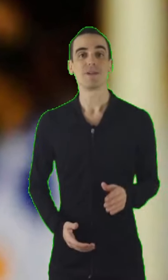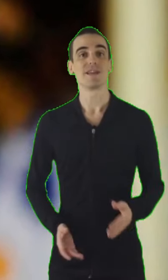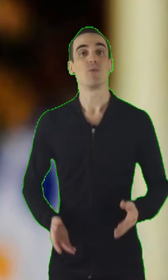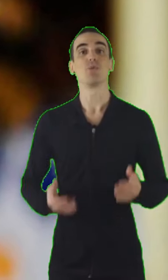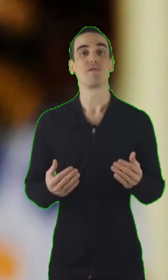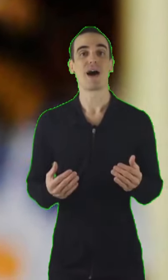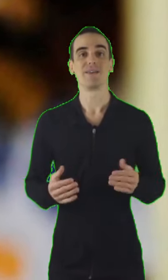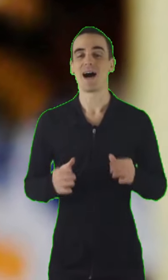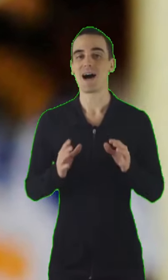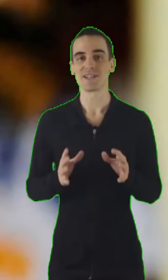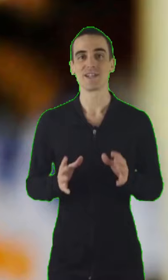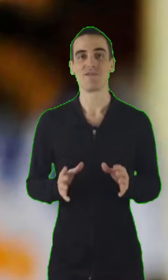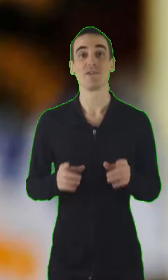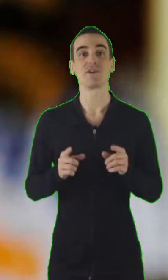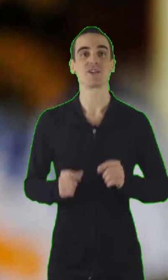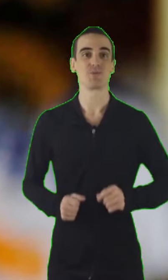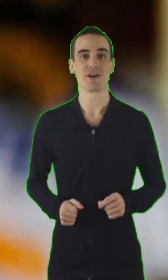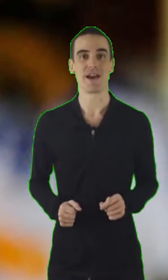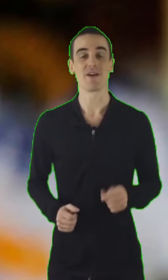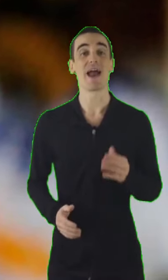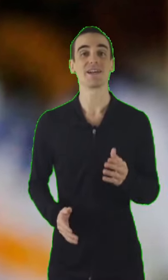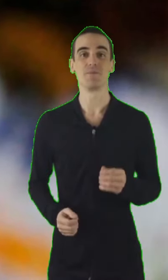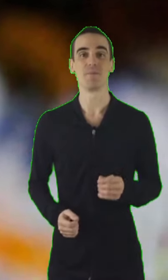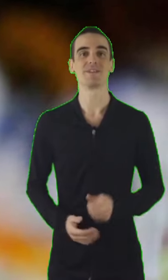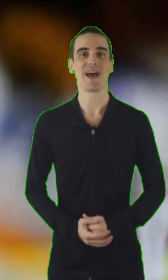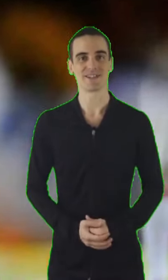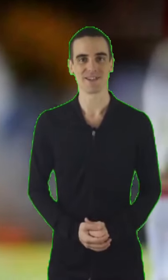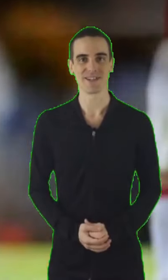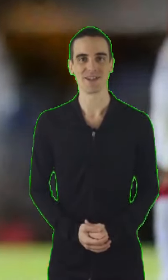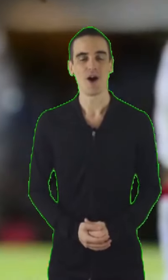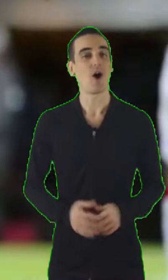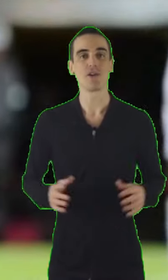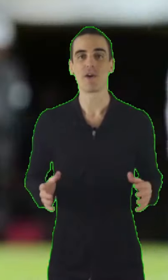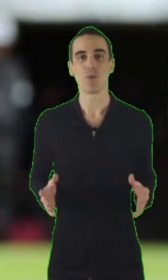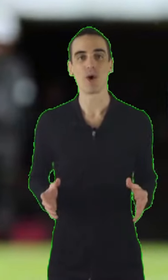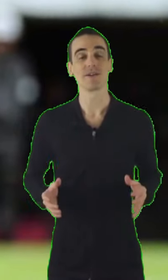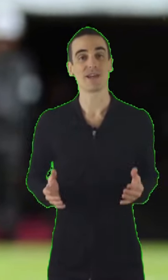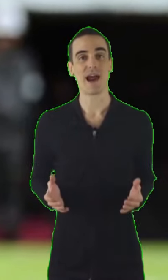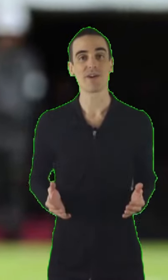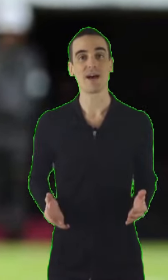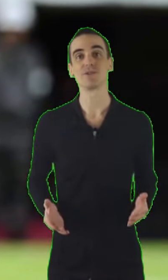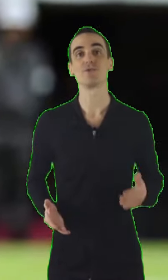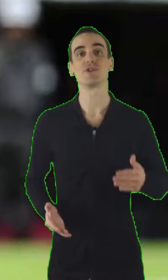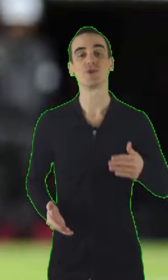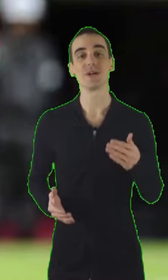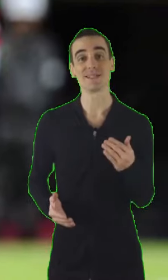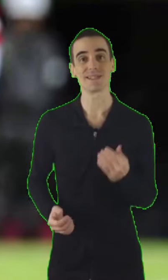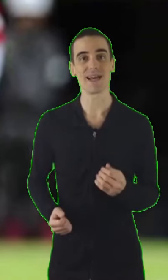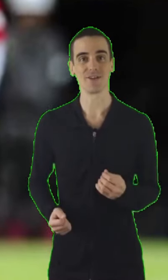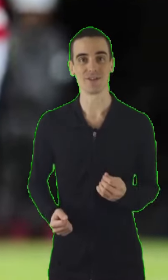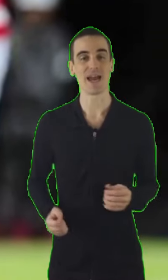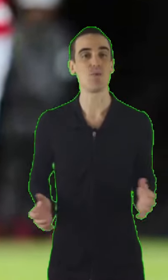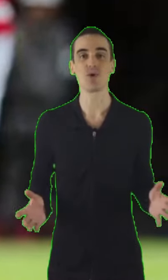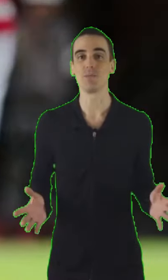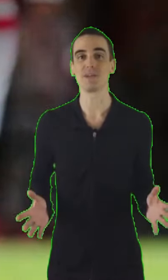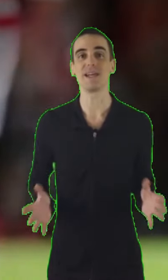11 partidas da equipe na temporada. Em 8 delas como titular. O zagueiro é um jogador querido no vestiário e conta com a admiração do